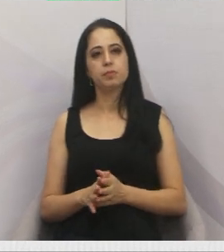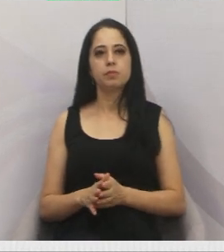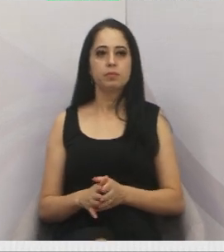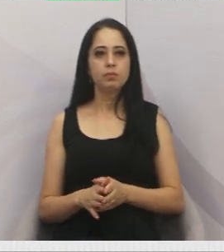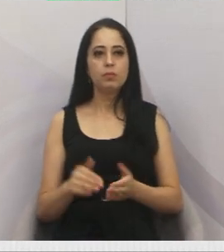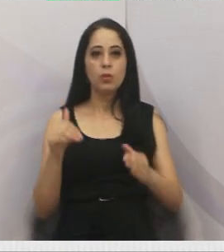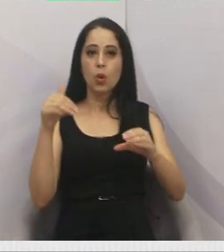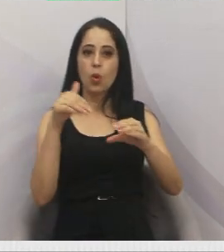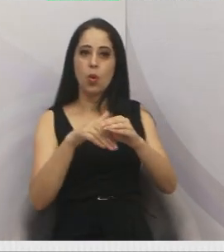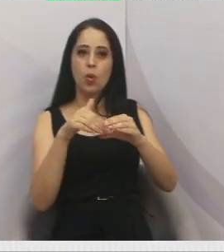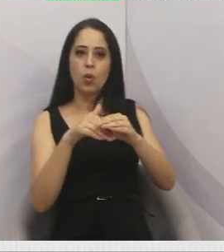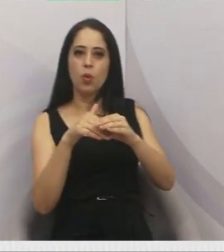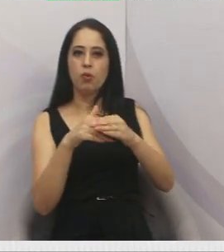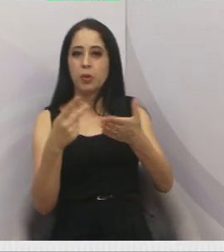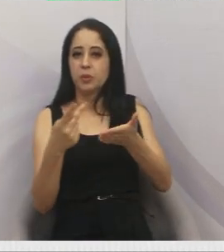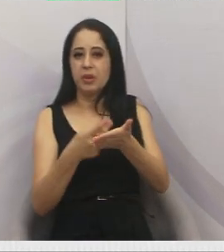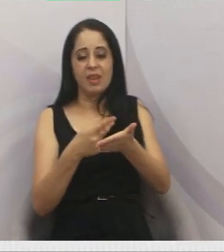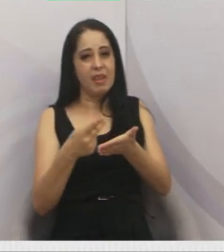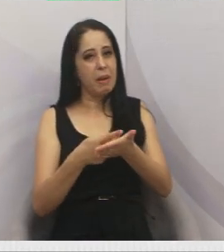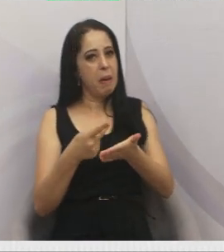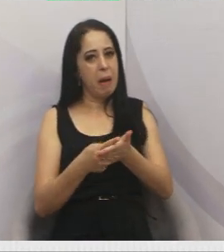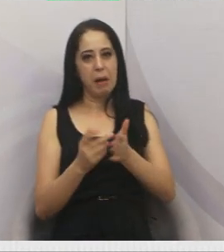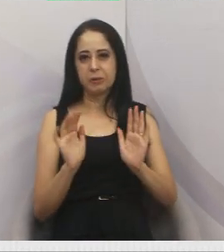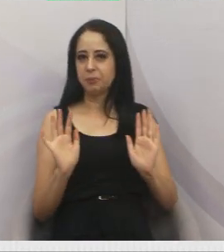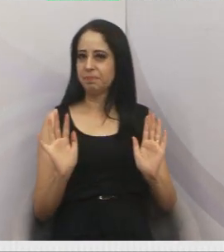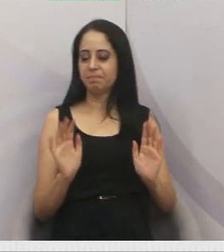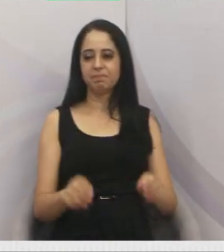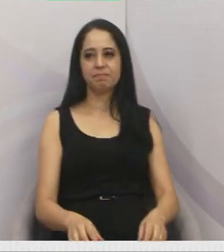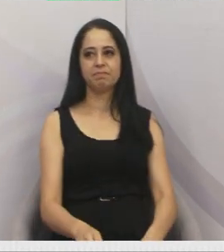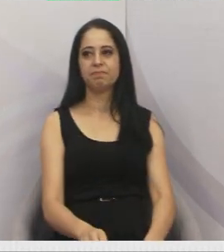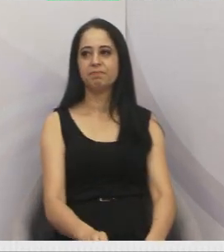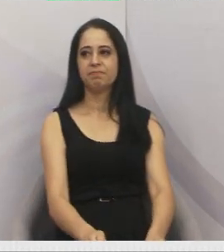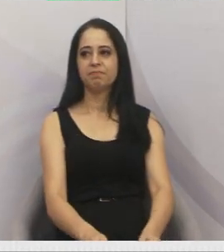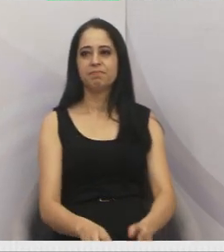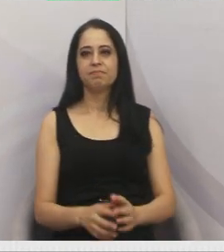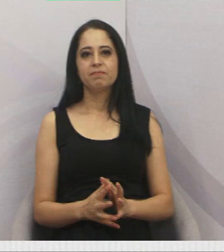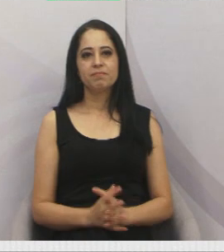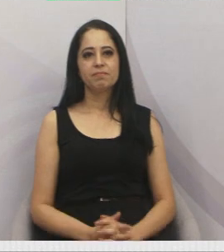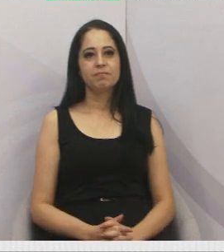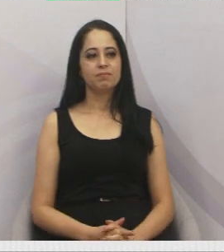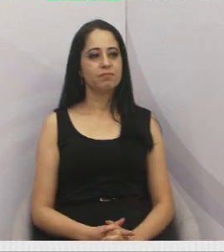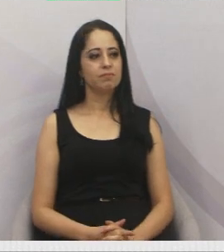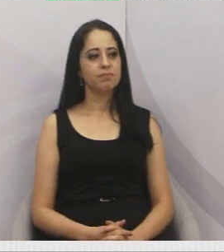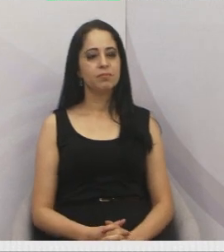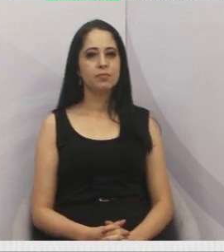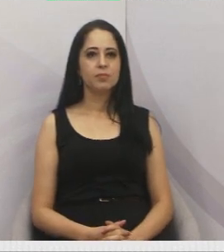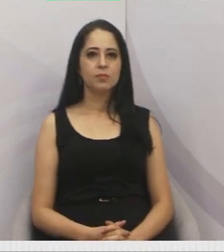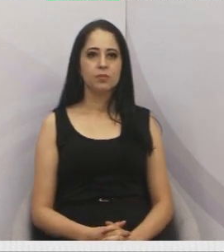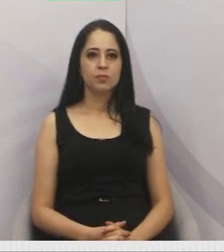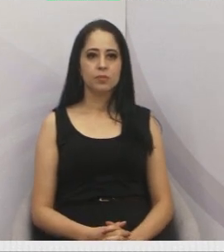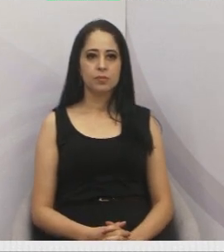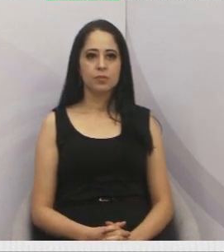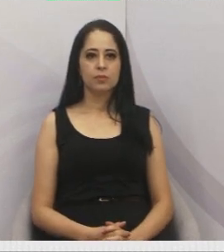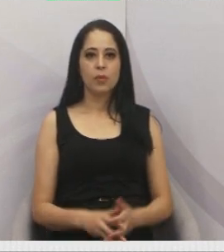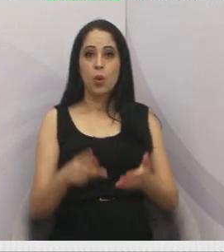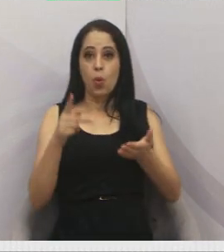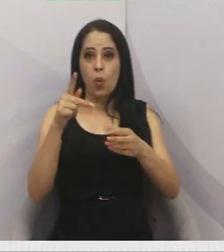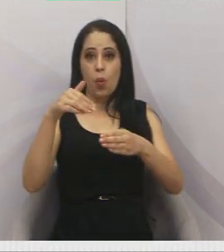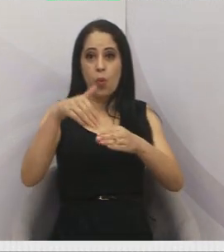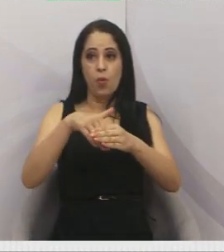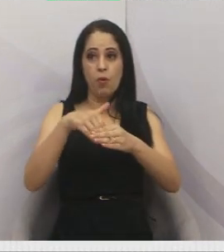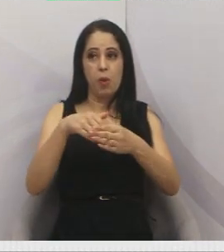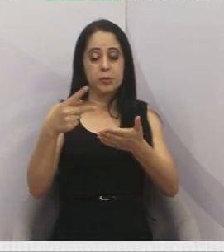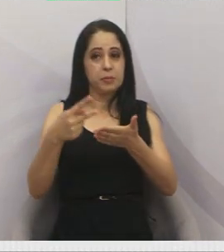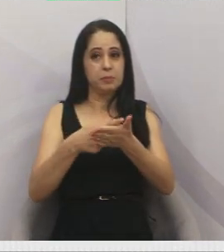Esse voto está totalmente inconclusivo. Você nem leu o que tem mais. Não precisa ler. Voto inconclusivo.